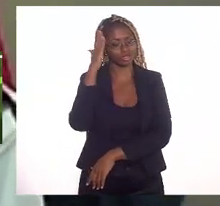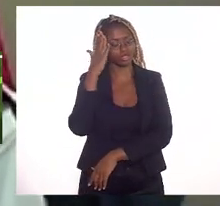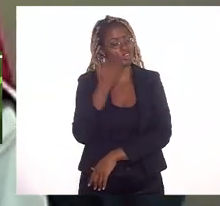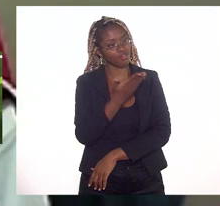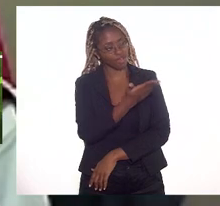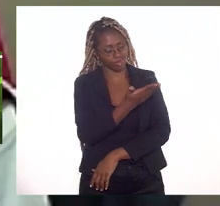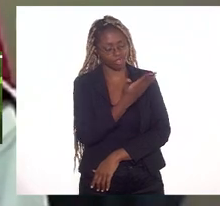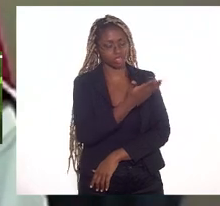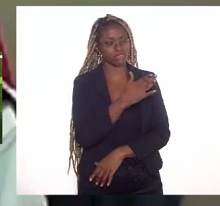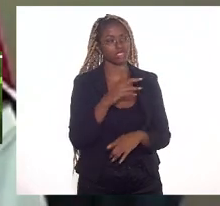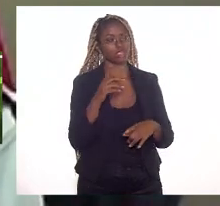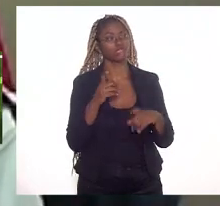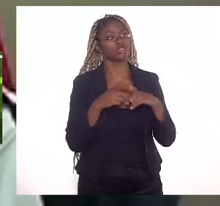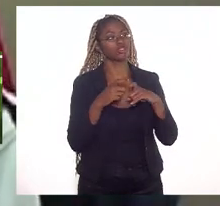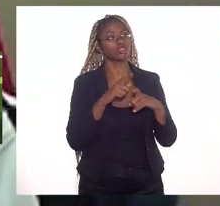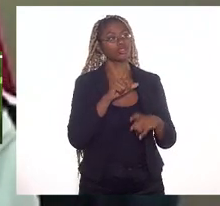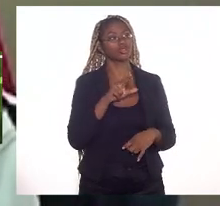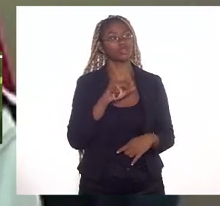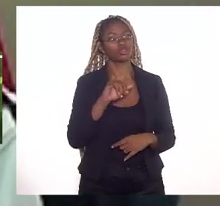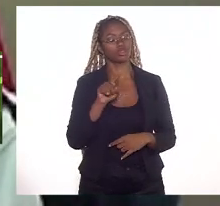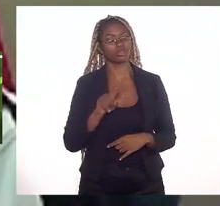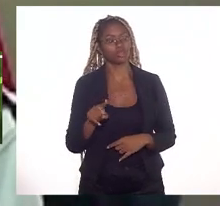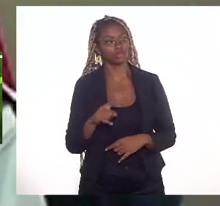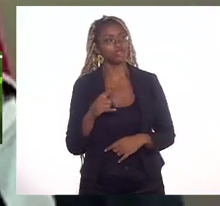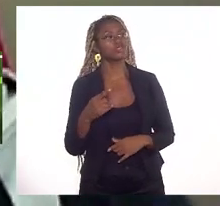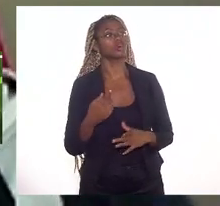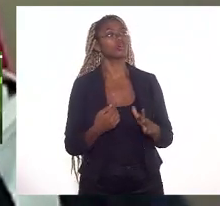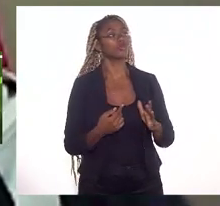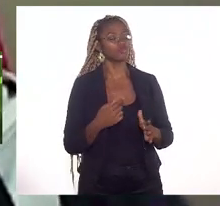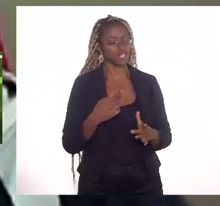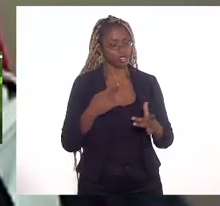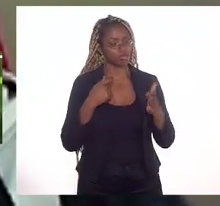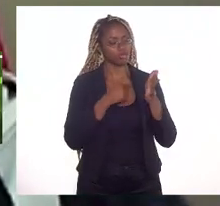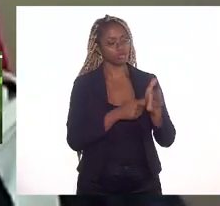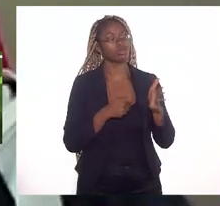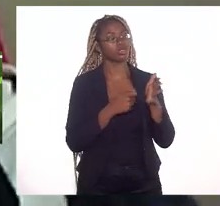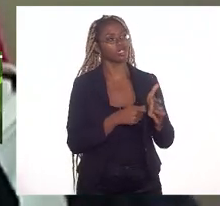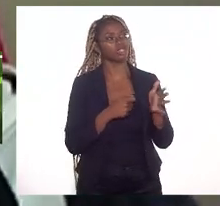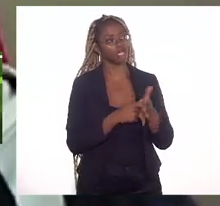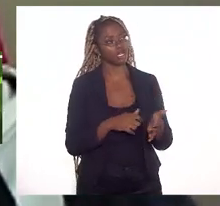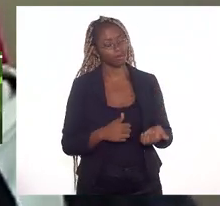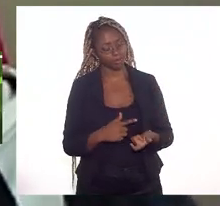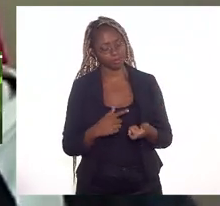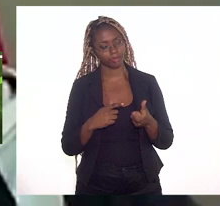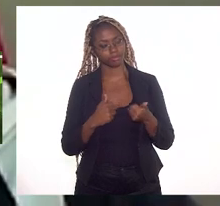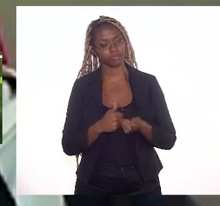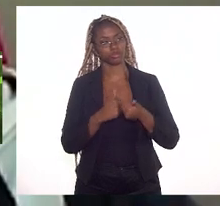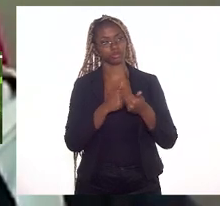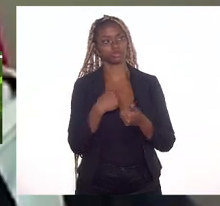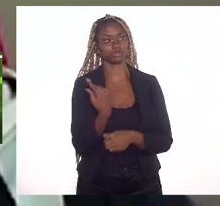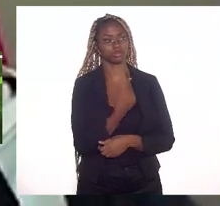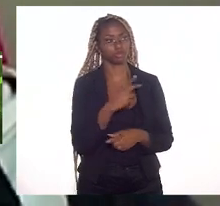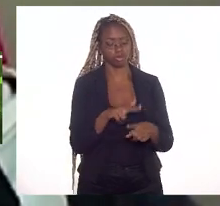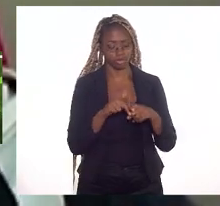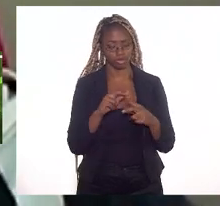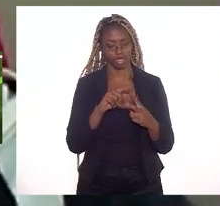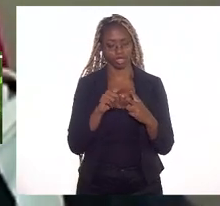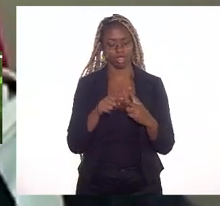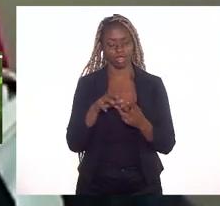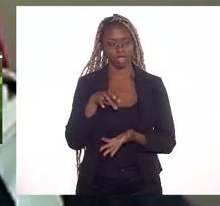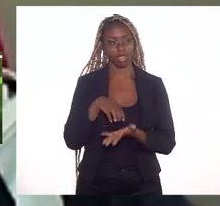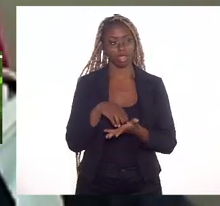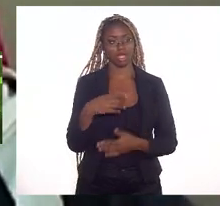embaixador para demonstrar que, apesar de estar a solicitação ser de duas unidades na capital, mas,